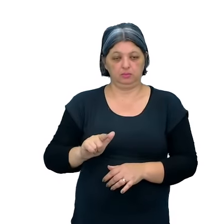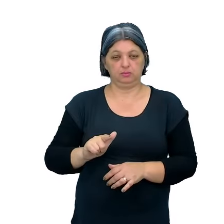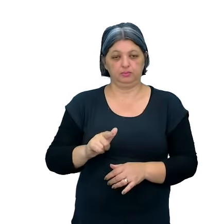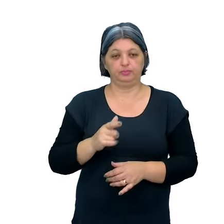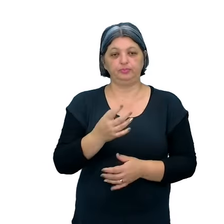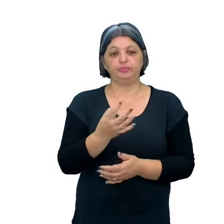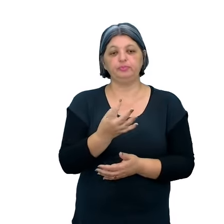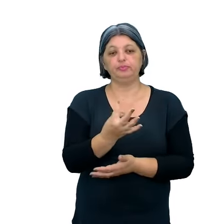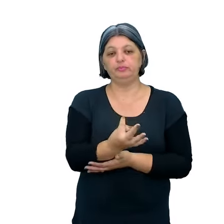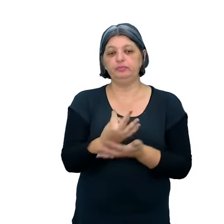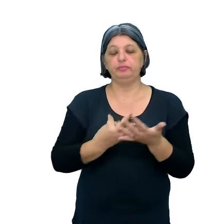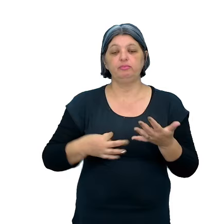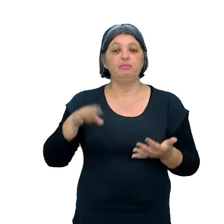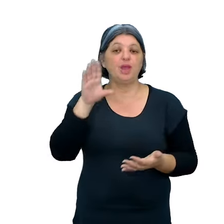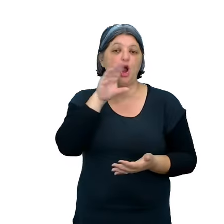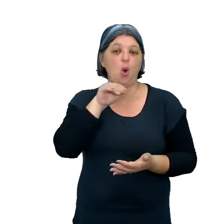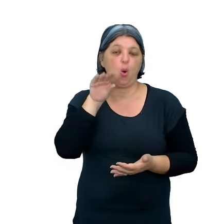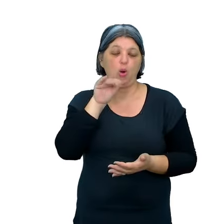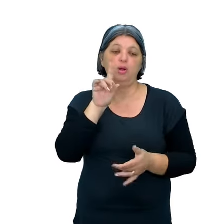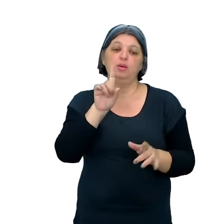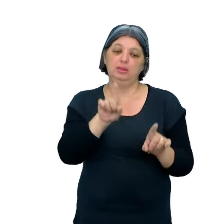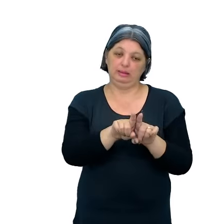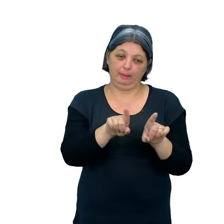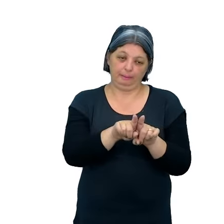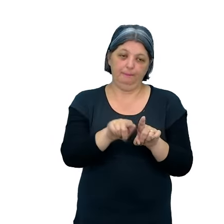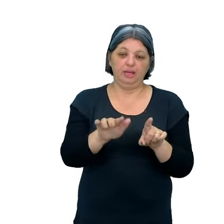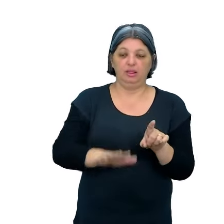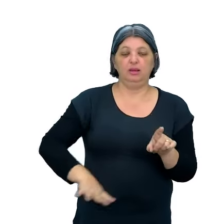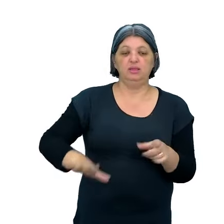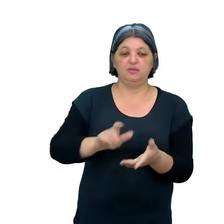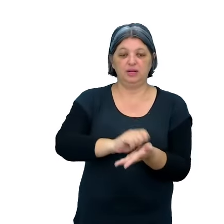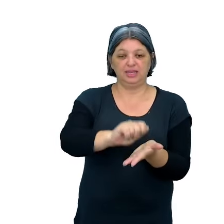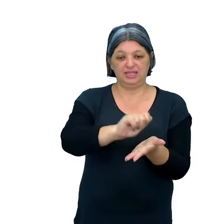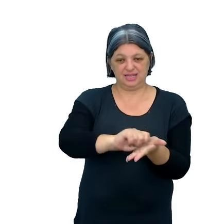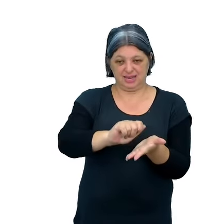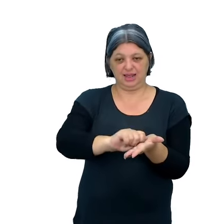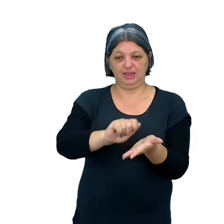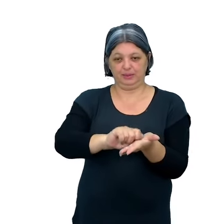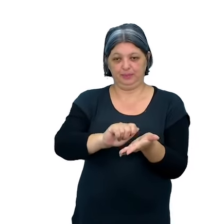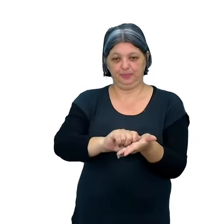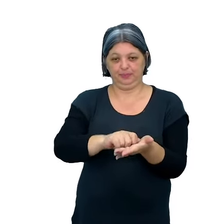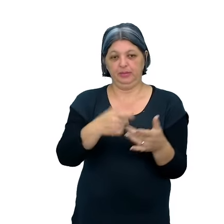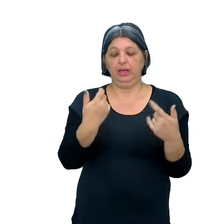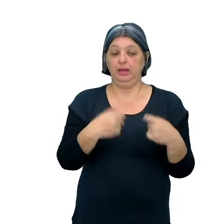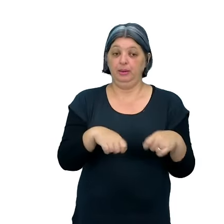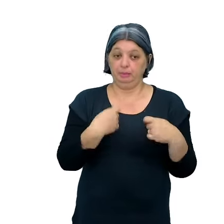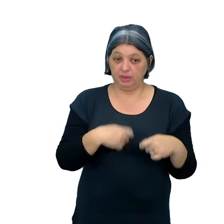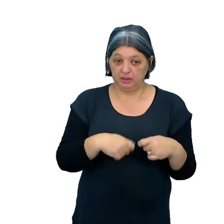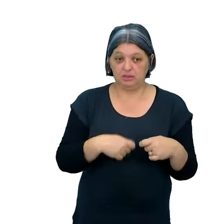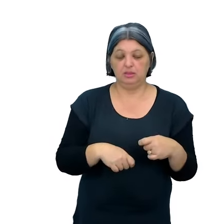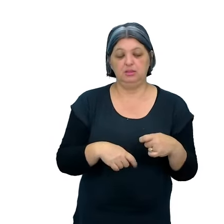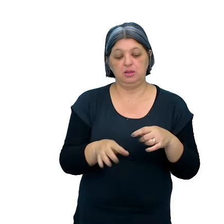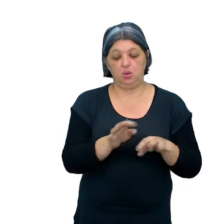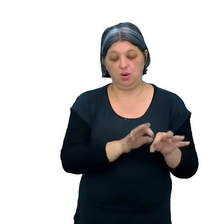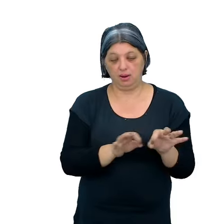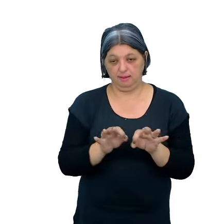predominantemente oral, mas ele também está dentro da esfera da escrita, porque precisa ser previamente elaborado,